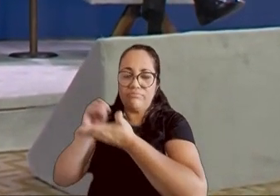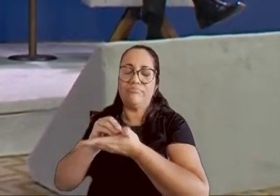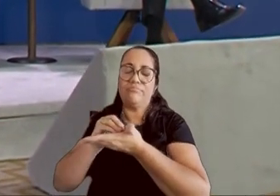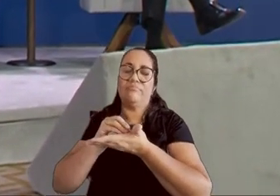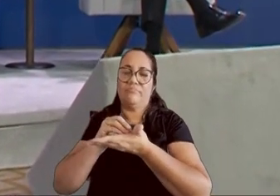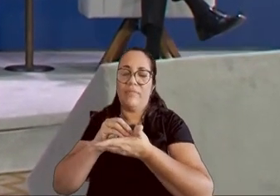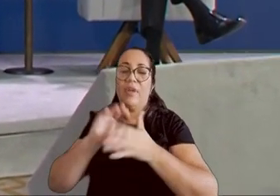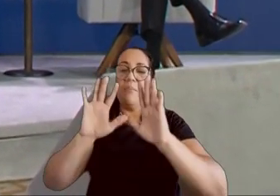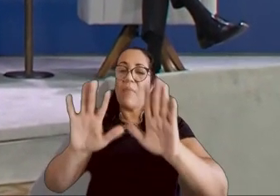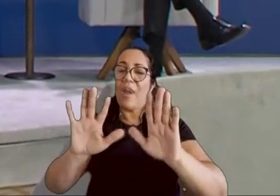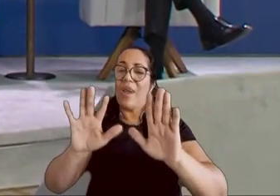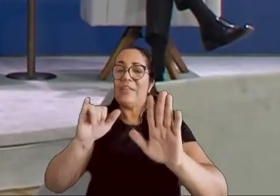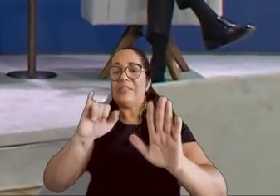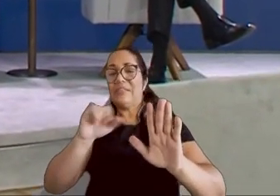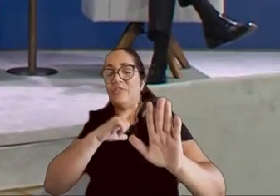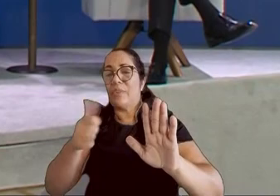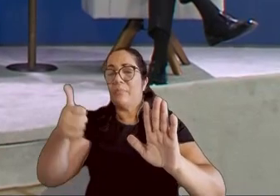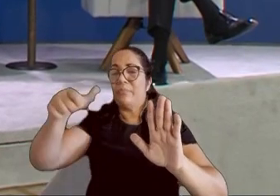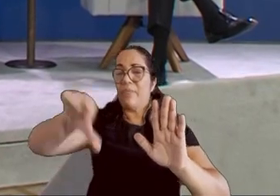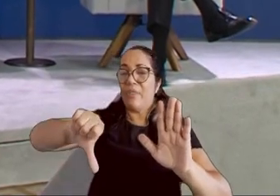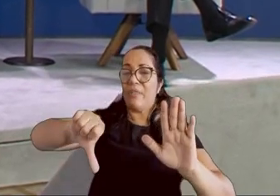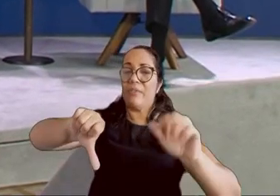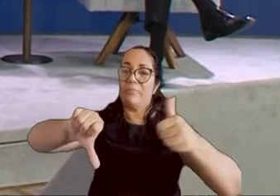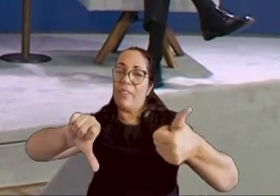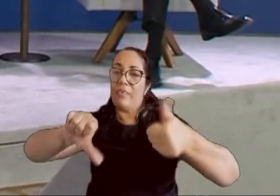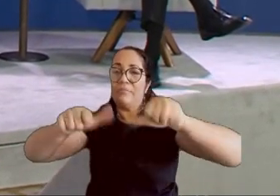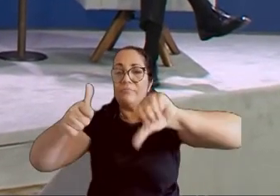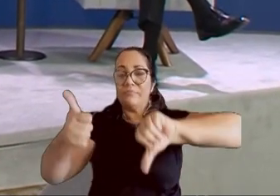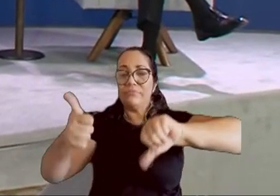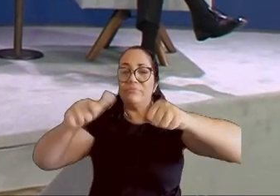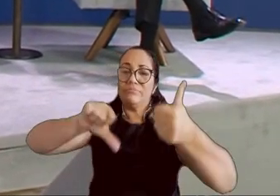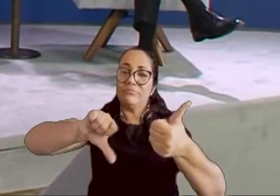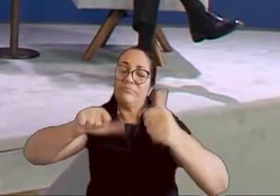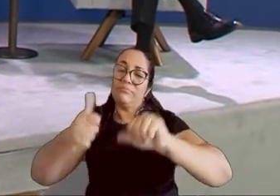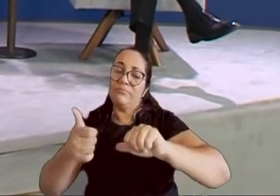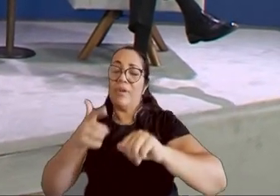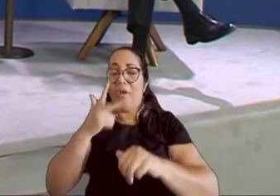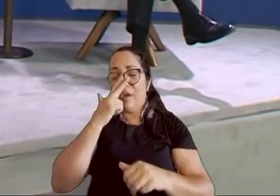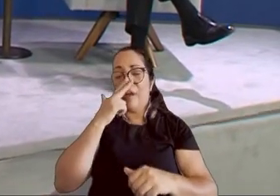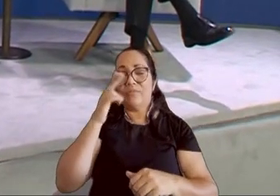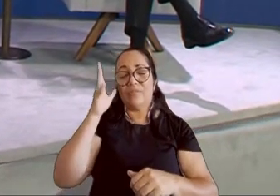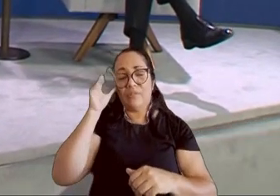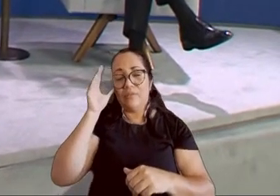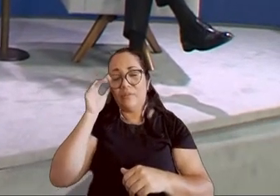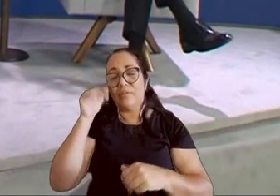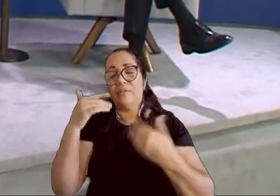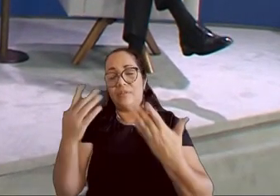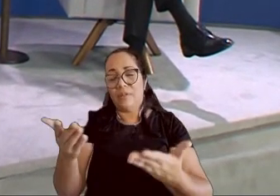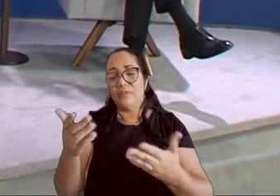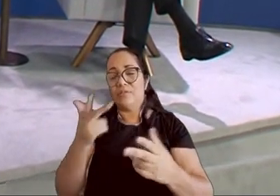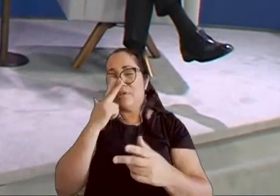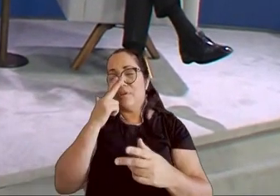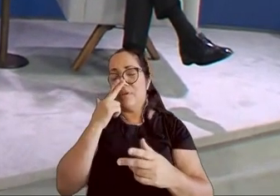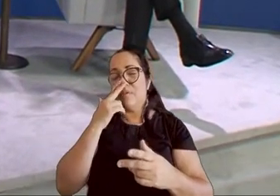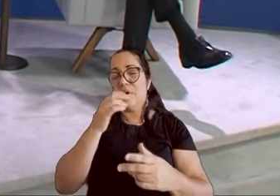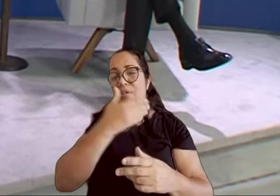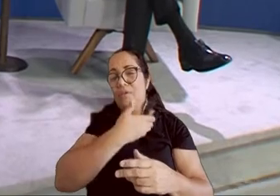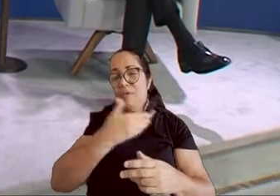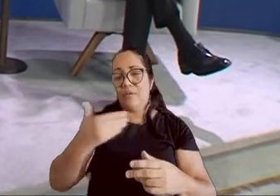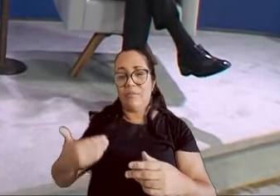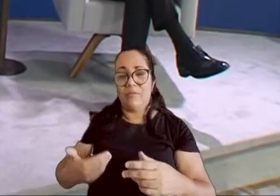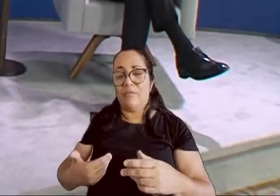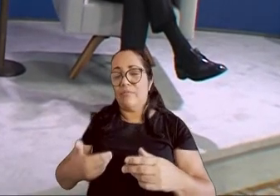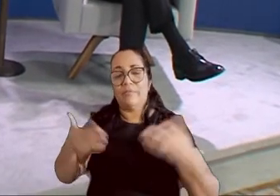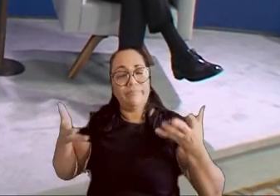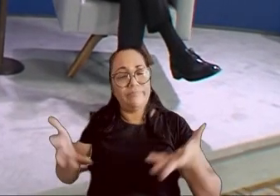pior para ajustar o mercado acho que seria seria interessante e acho que teria pouca perder para o governo né do que basicamente não tem esse investidor no